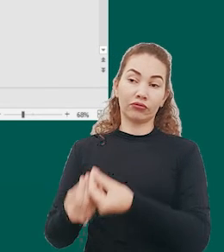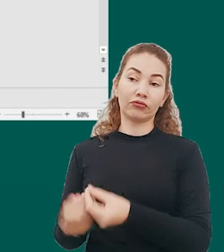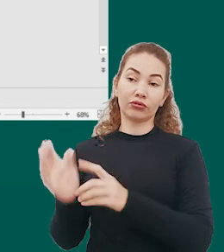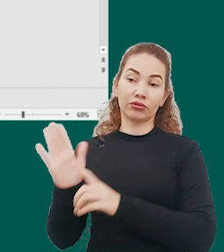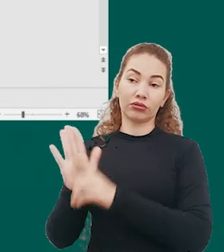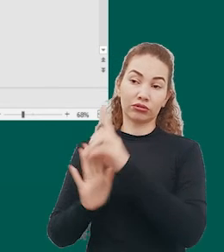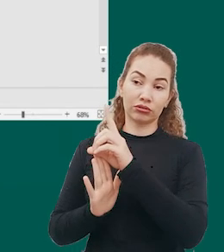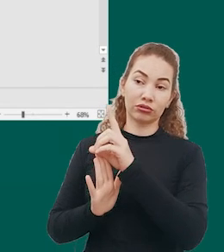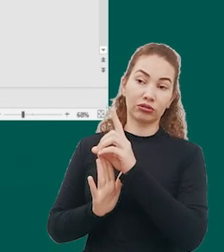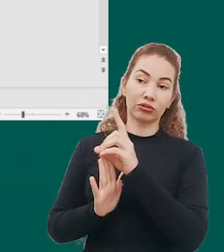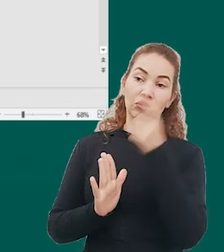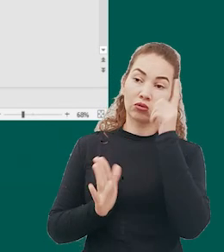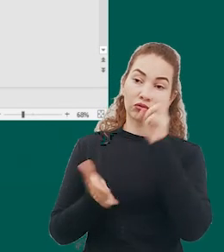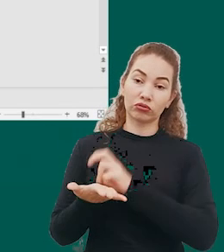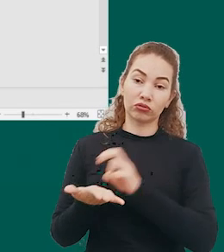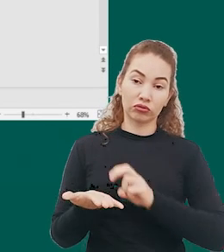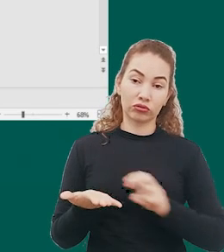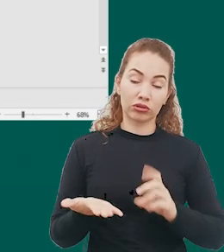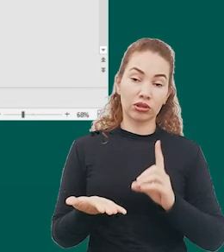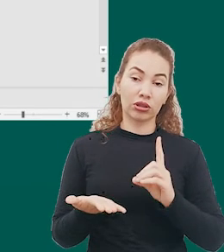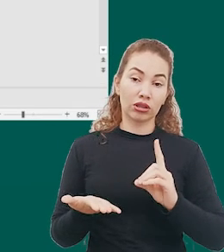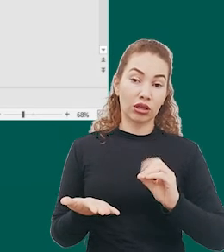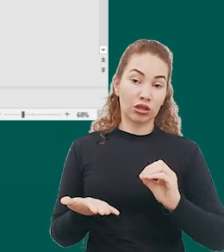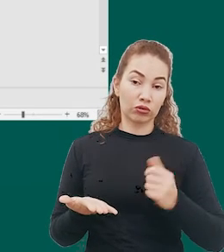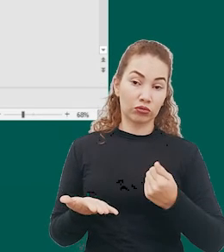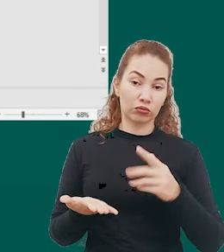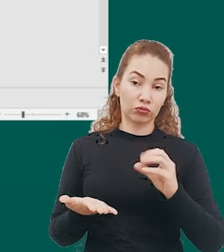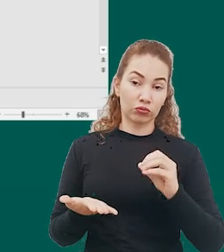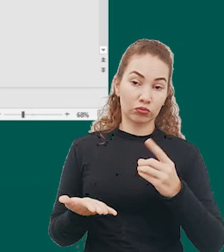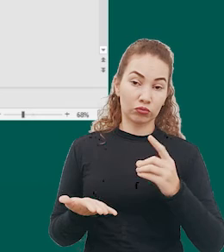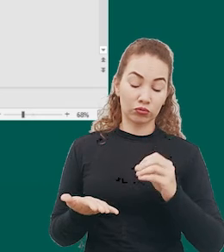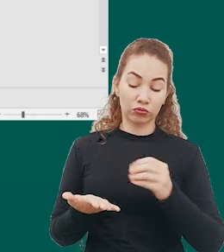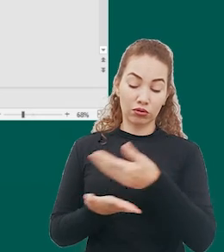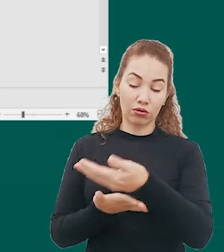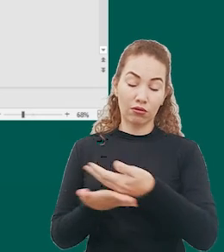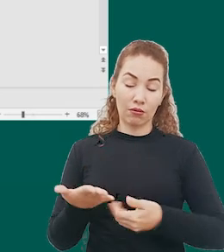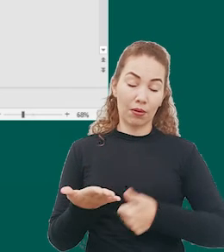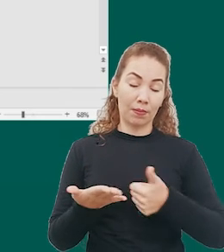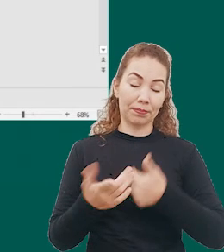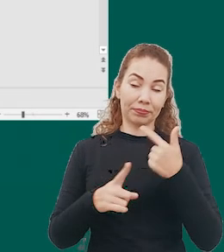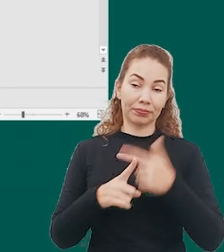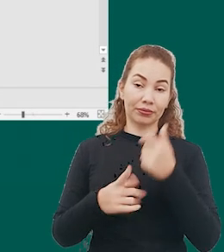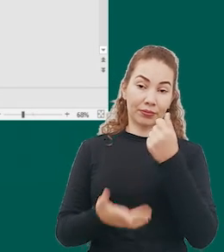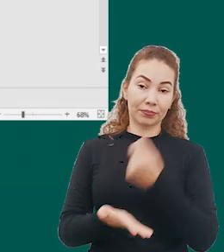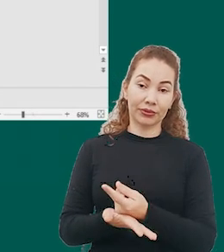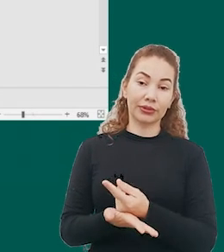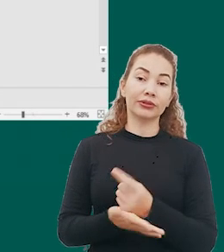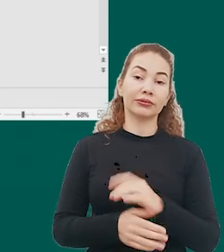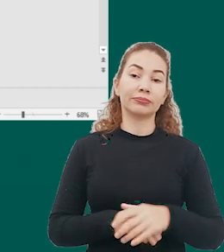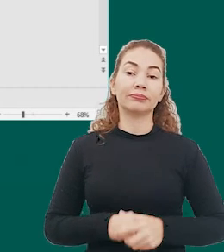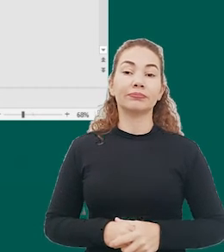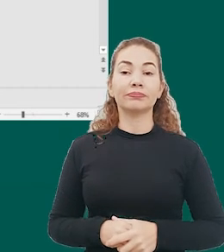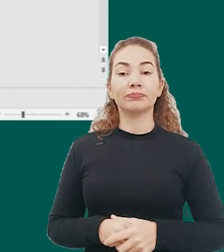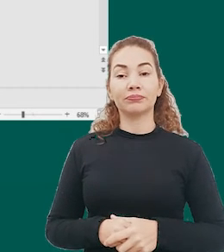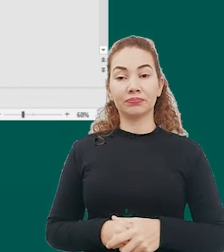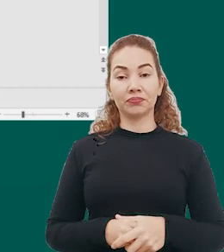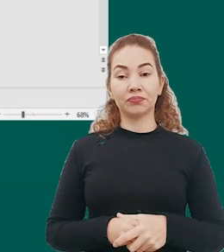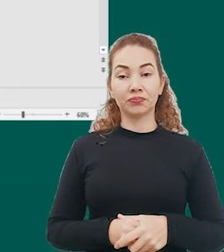fazer a impressão, então, do DARF da doação e do DARF da primeira parcela, ou parcela única.